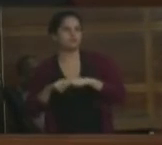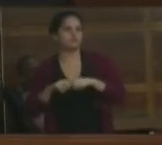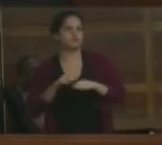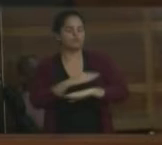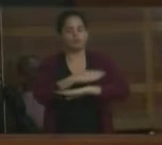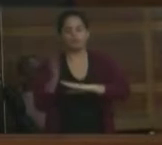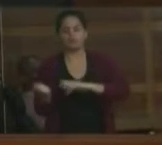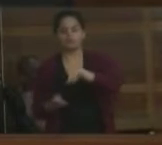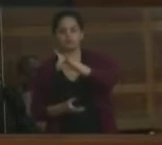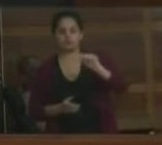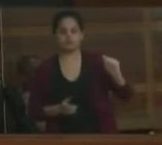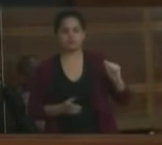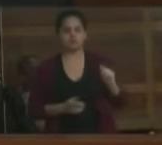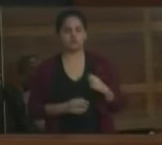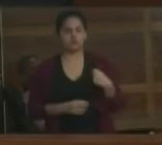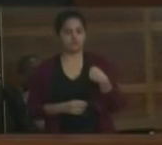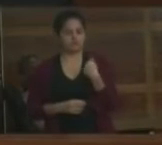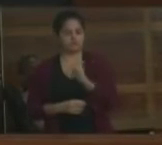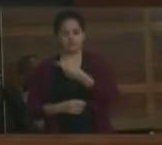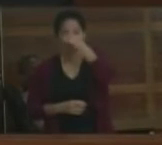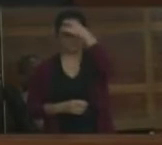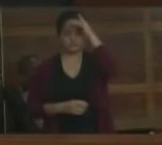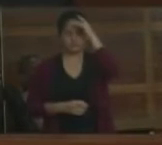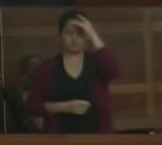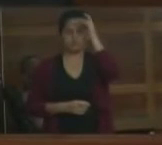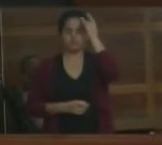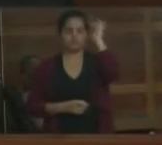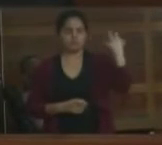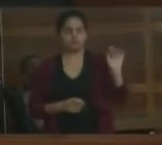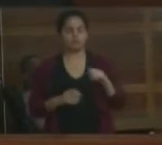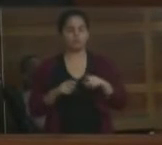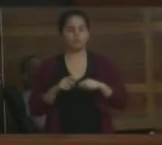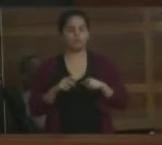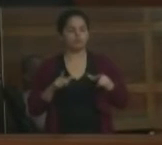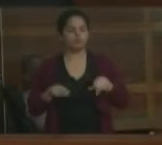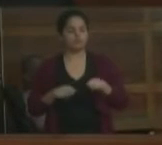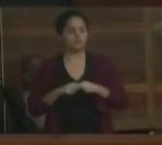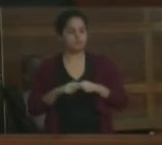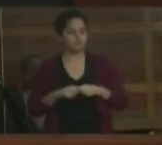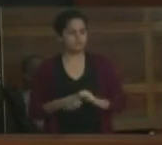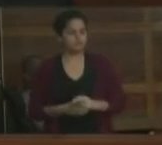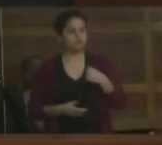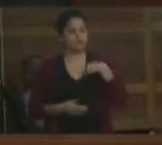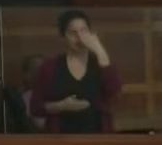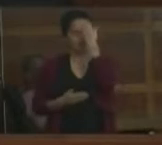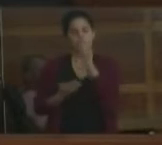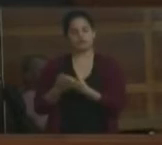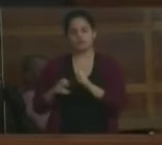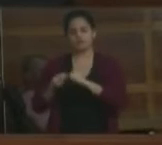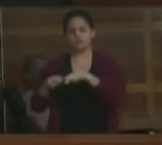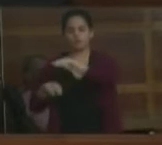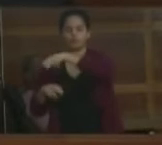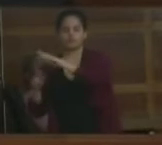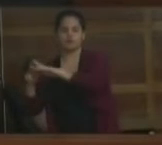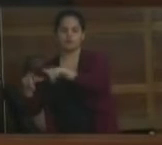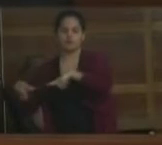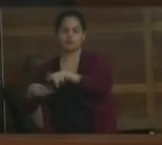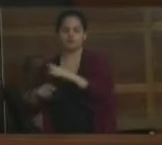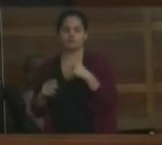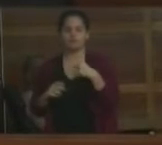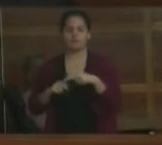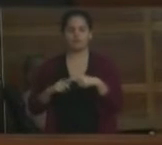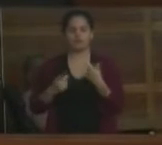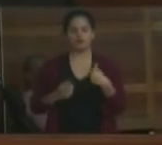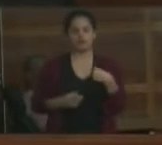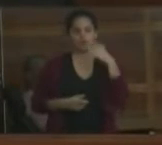nem sabe o nosso mandato não tinha não sabe mandato jamais vereadores né acredito que eles estejam fazendo outros trabalhos né mas eu acho muito importante o